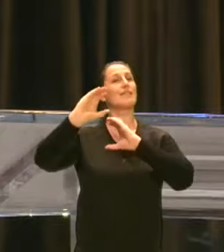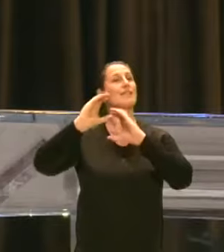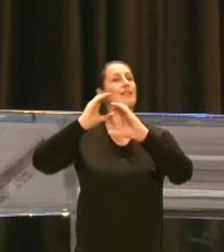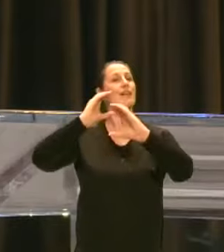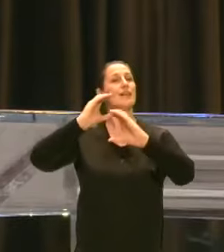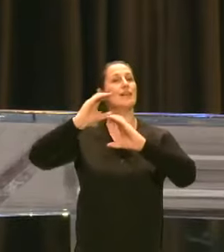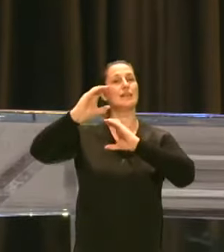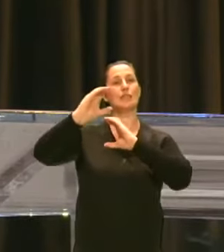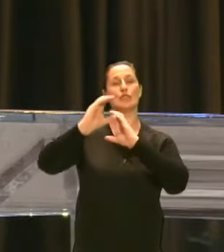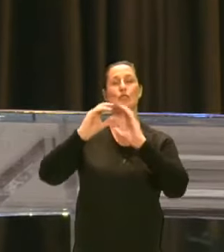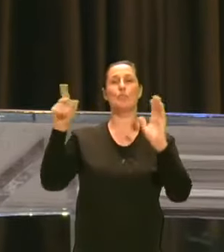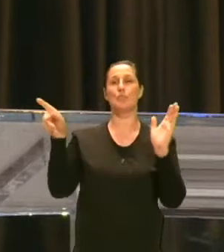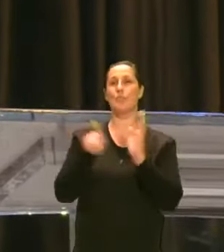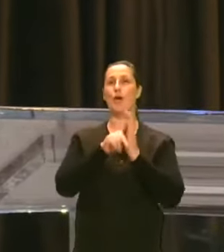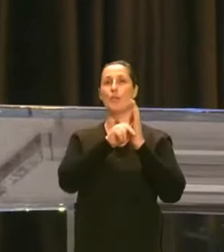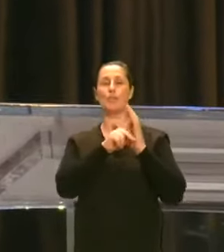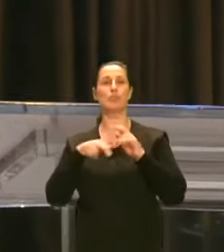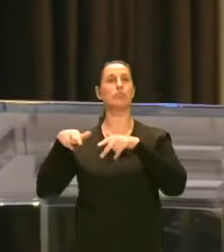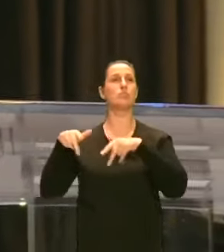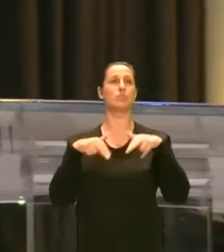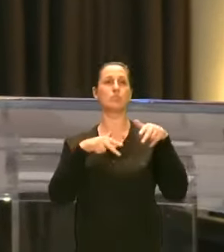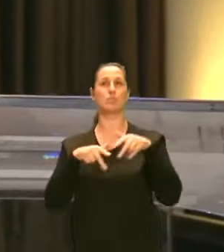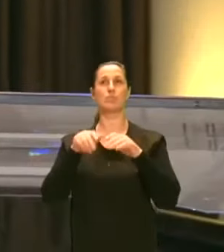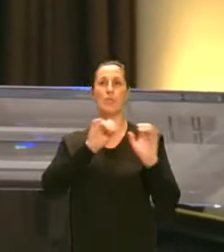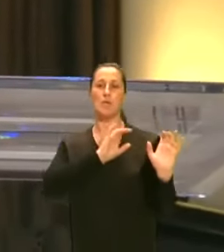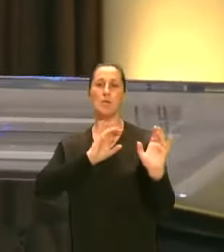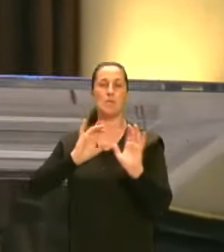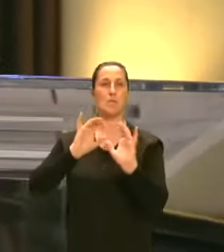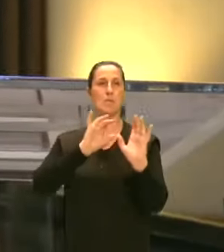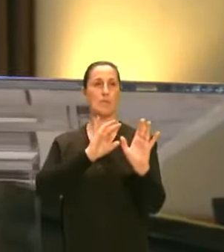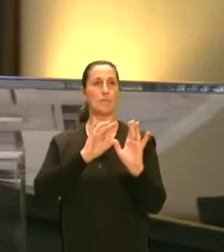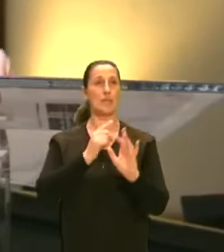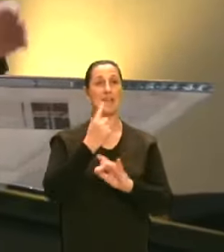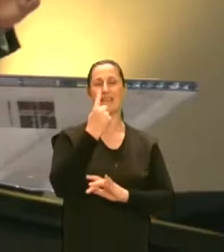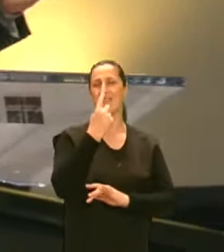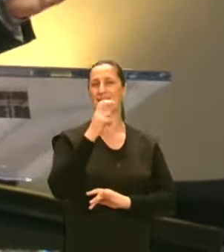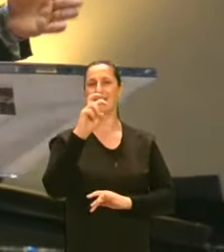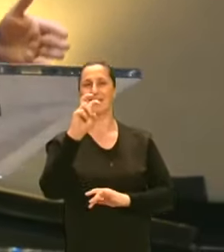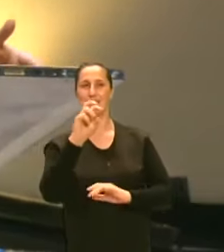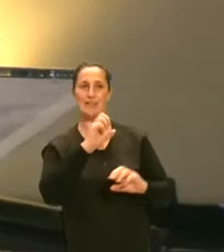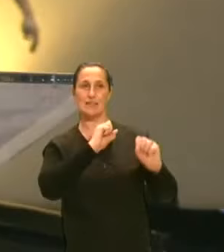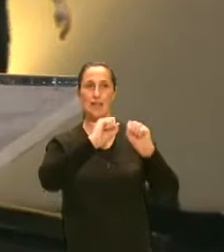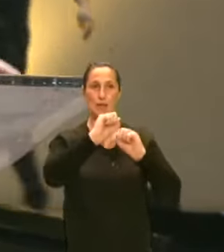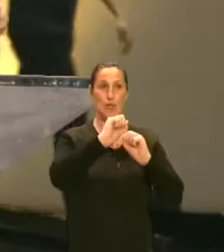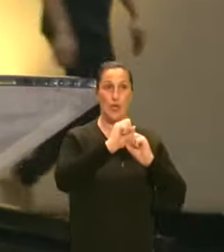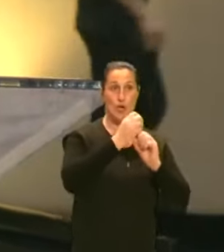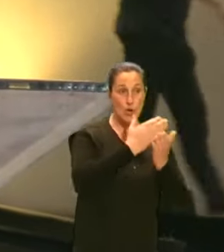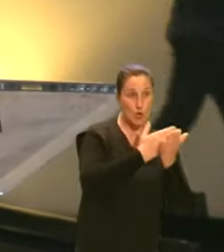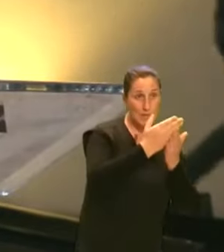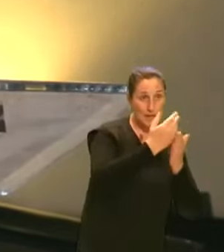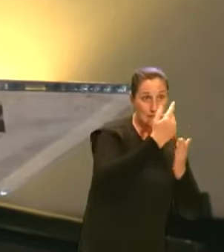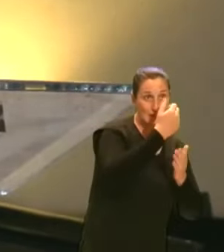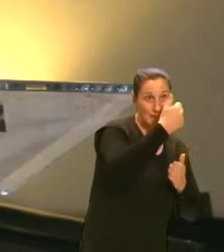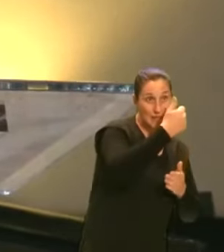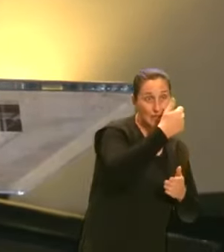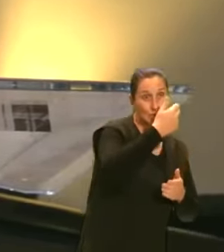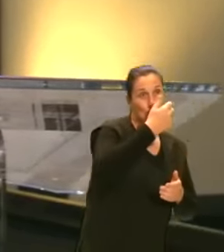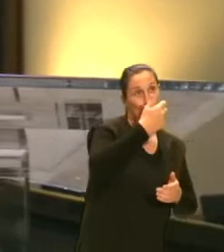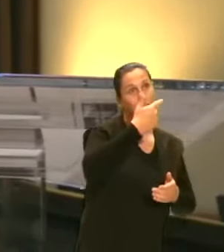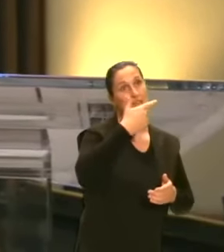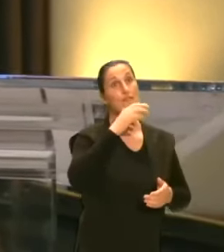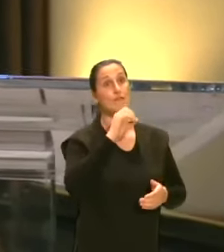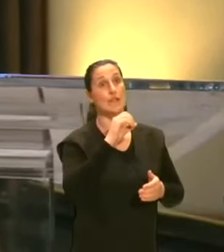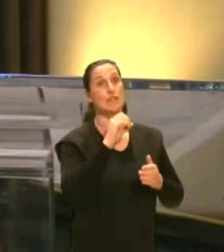da Peregrinação, ou da Romanagem. Né, fazem parte de 15 salmos que começam no 120 e vai até o